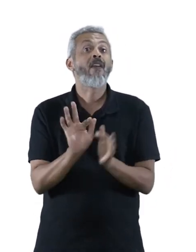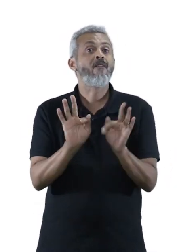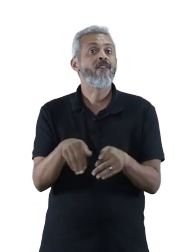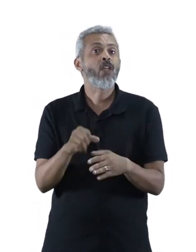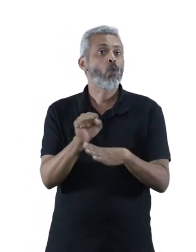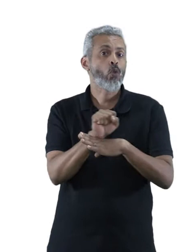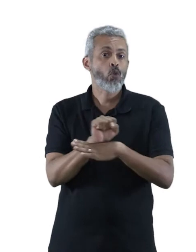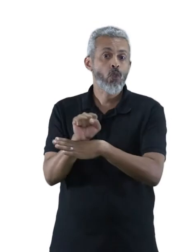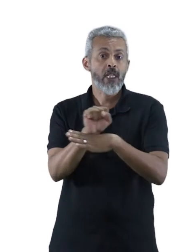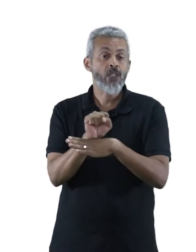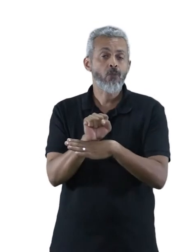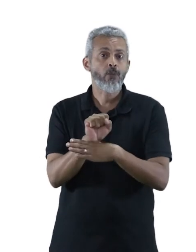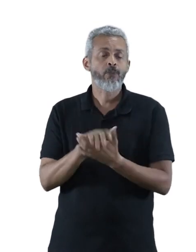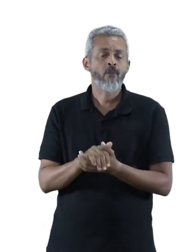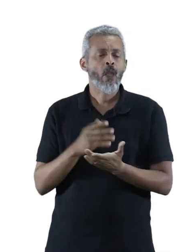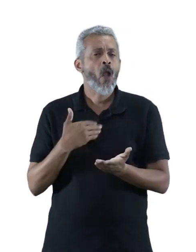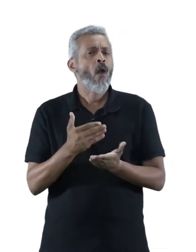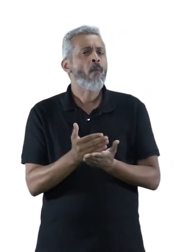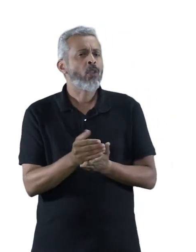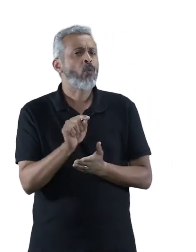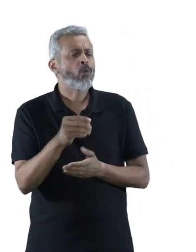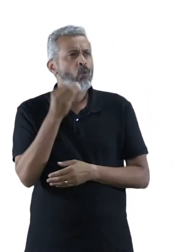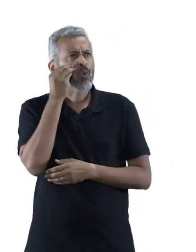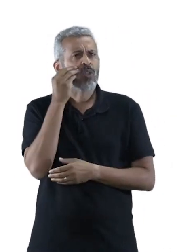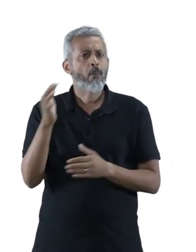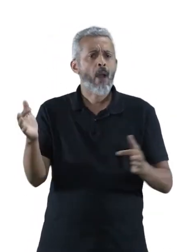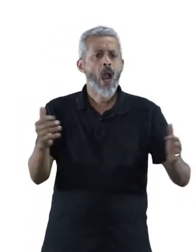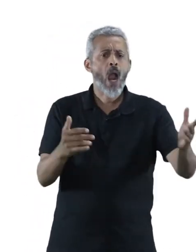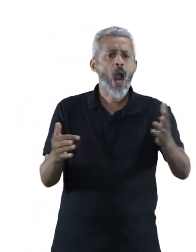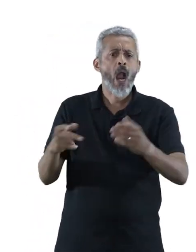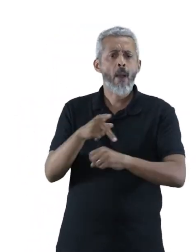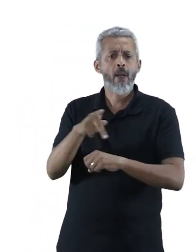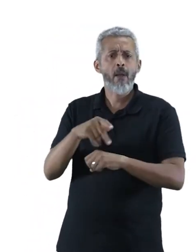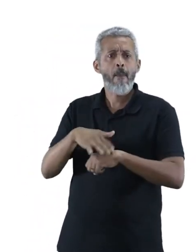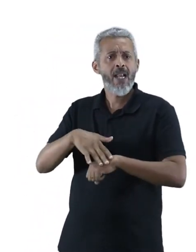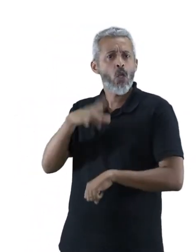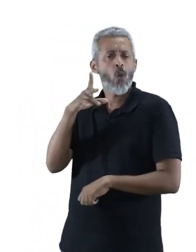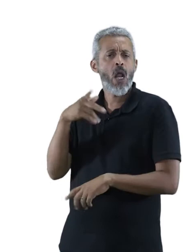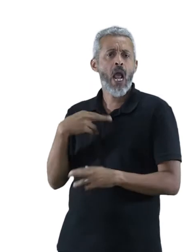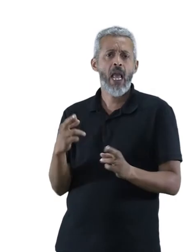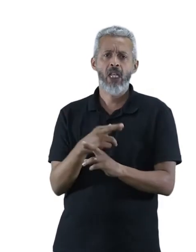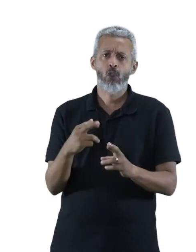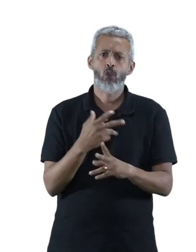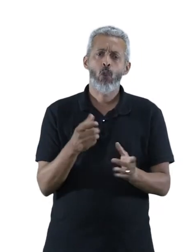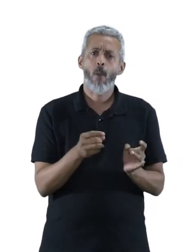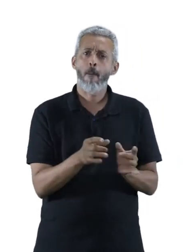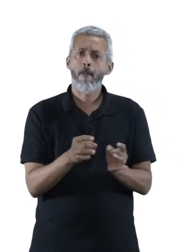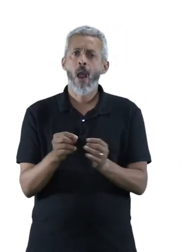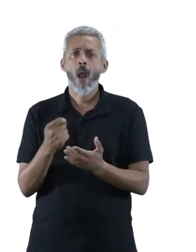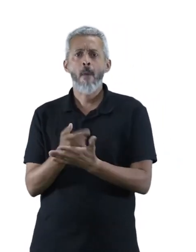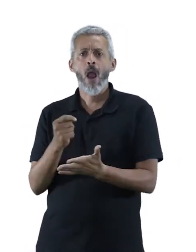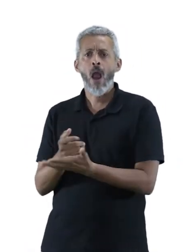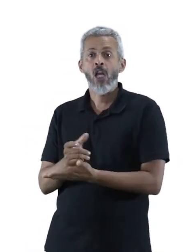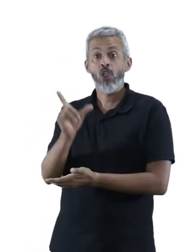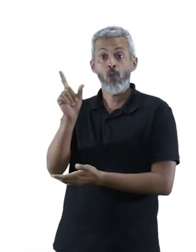que acontece foi o seguinte: nós começamos a tentar reunir países para melhorar suas relações comerciais,